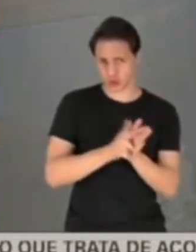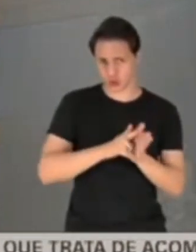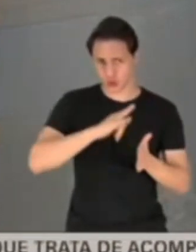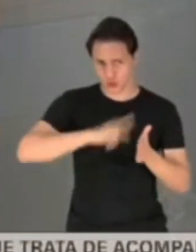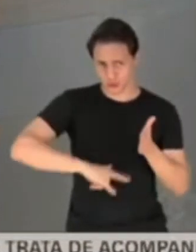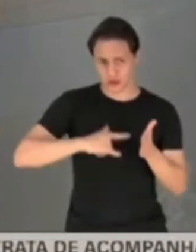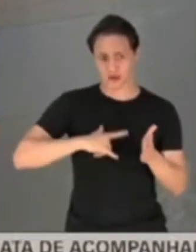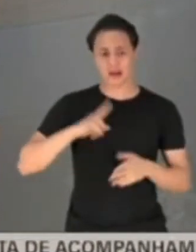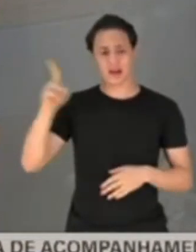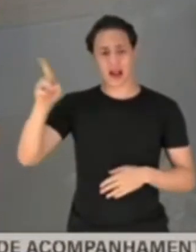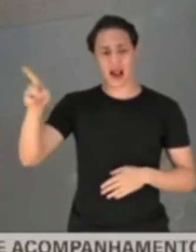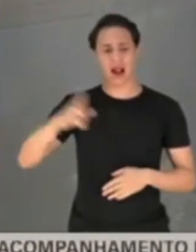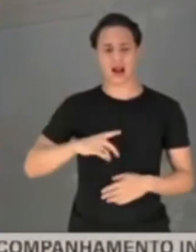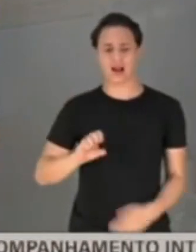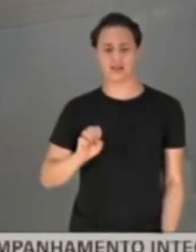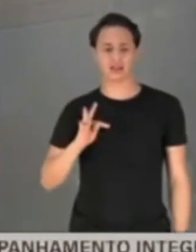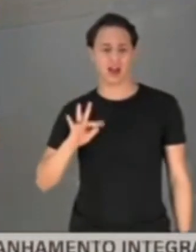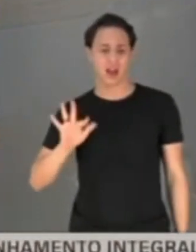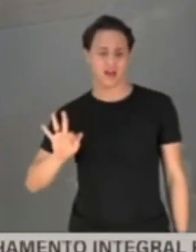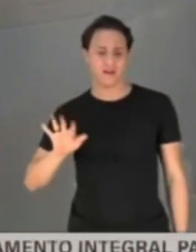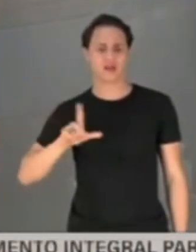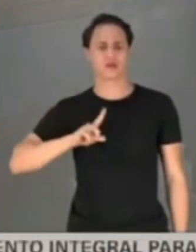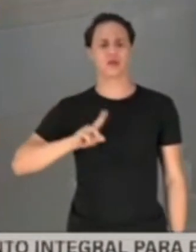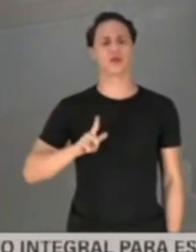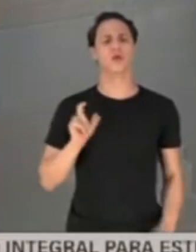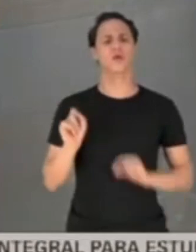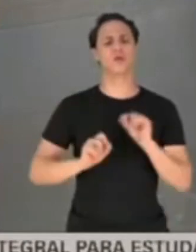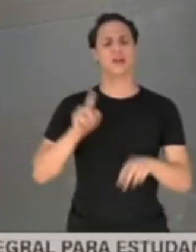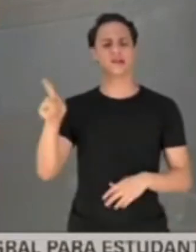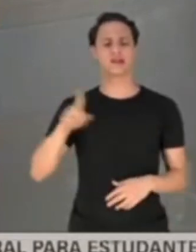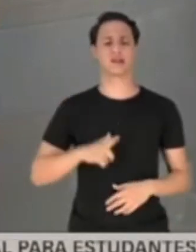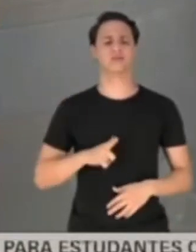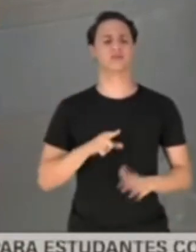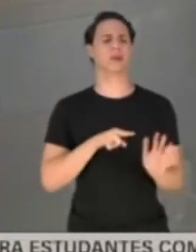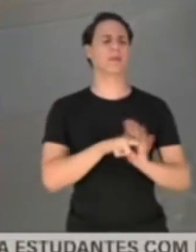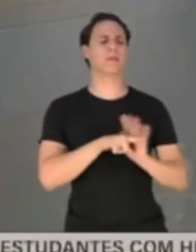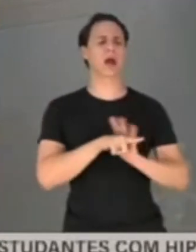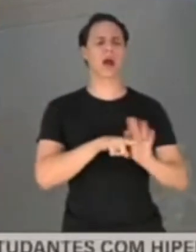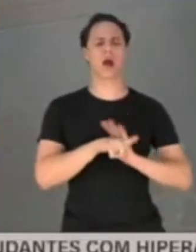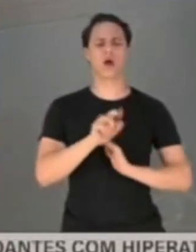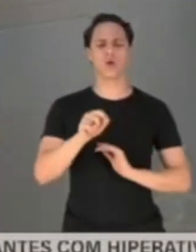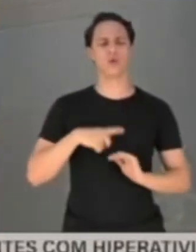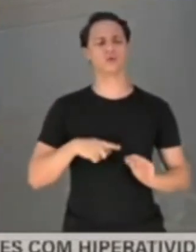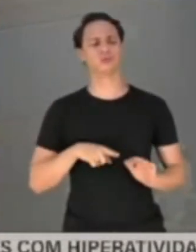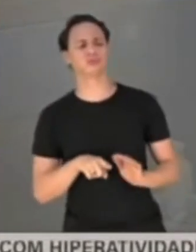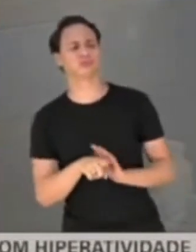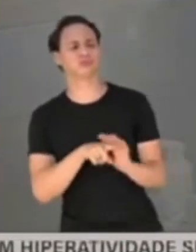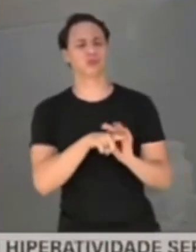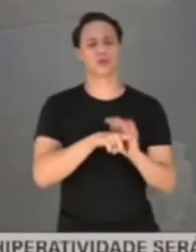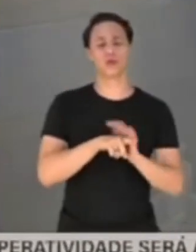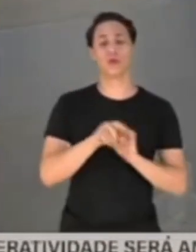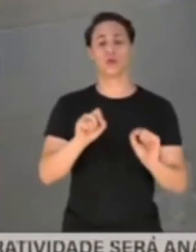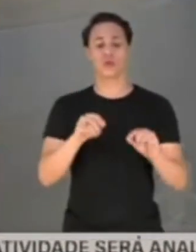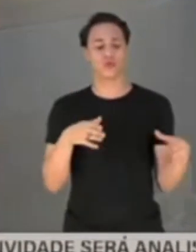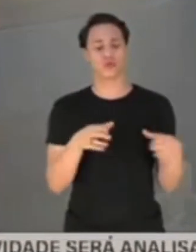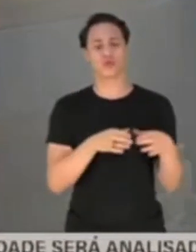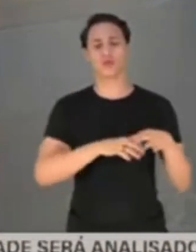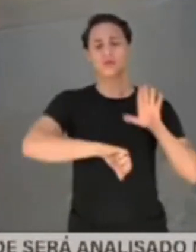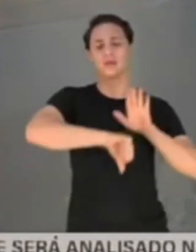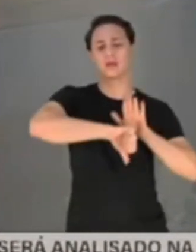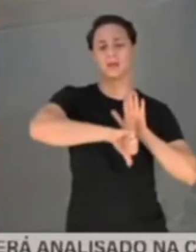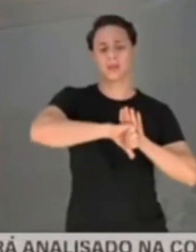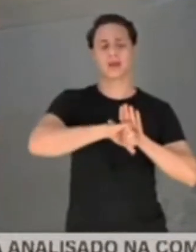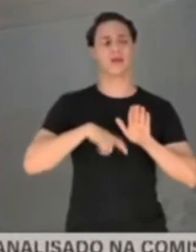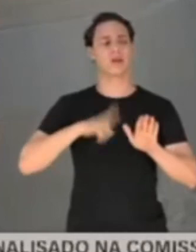Supremo Tribunal Federal que está investigando a formação de uma organização criminosa,